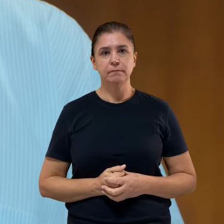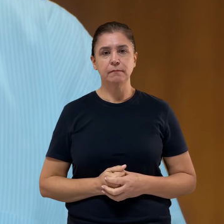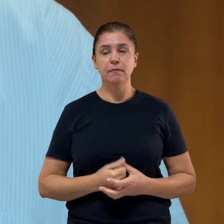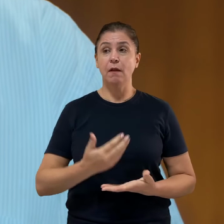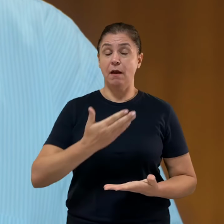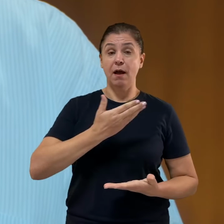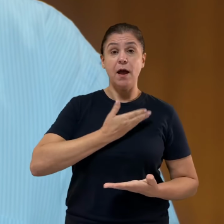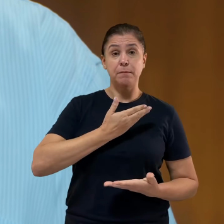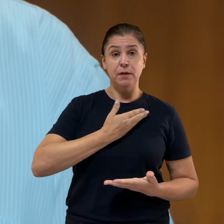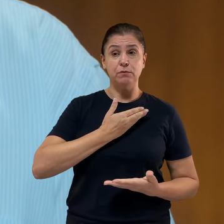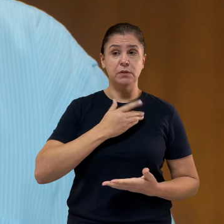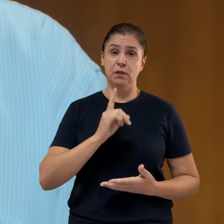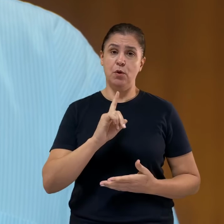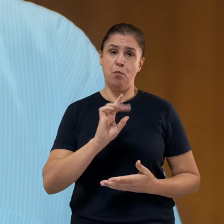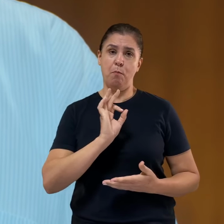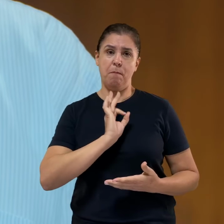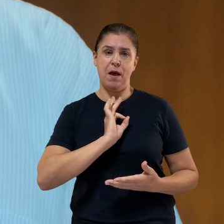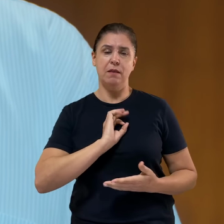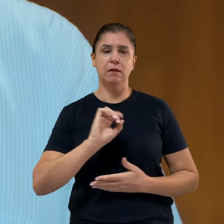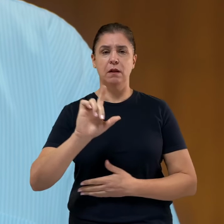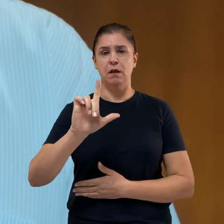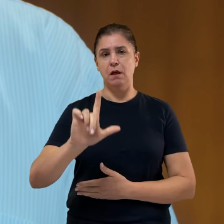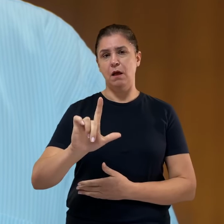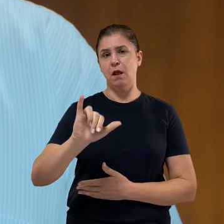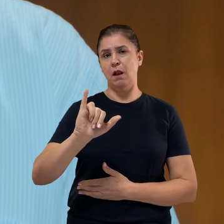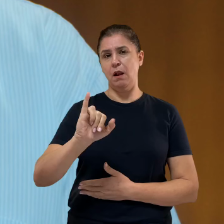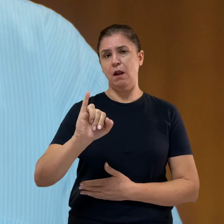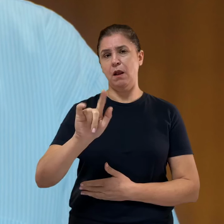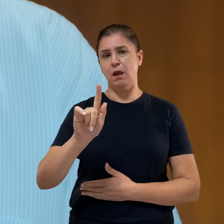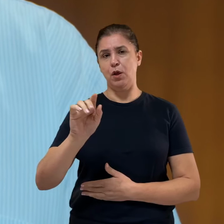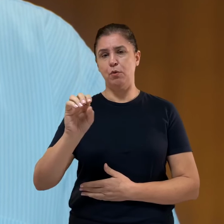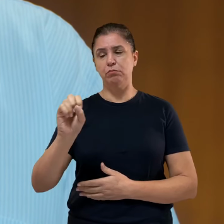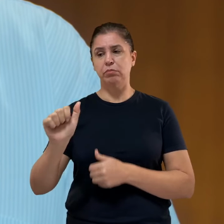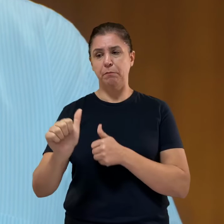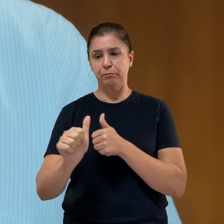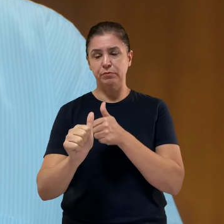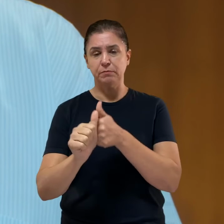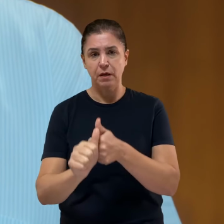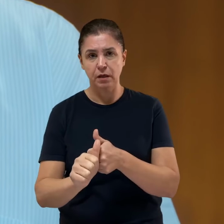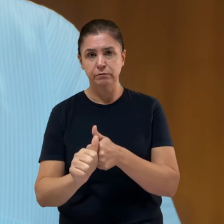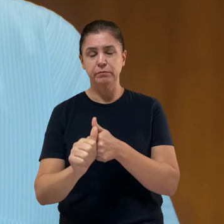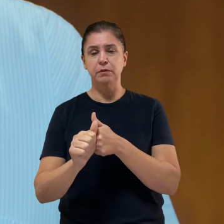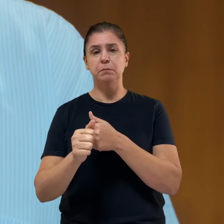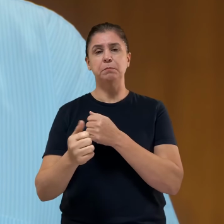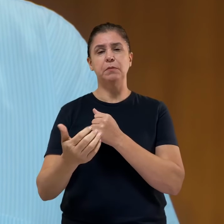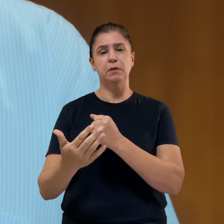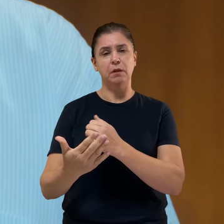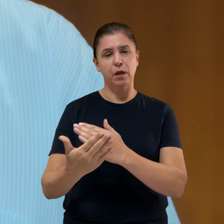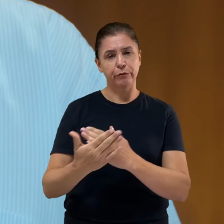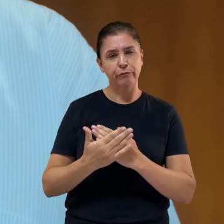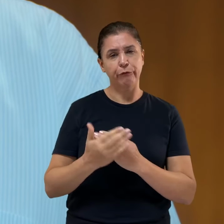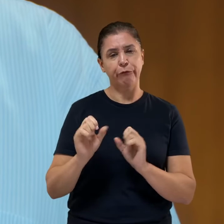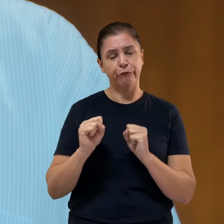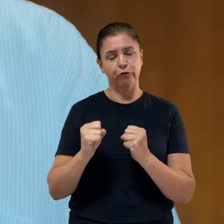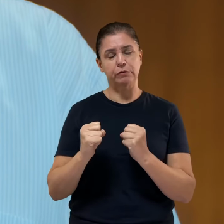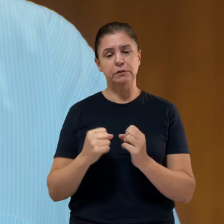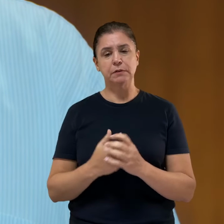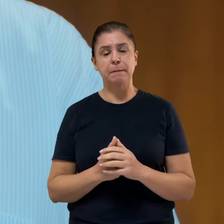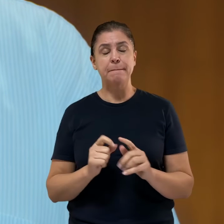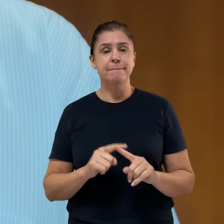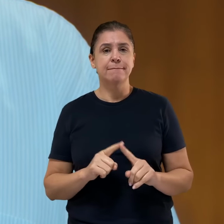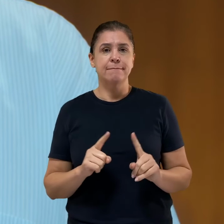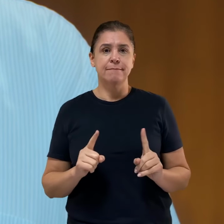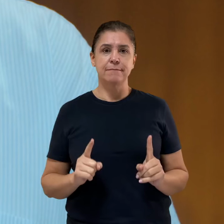Amigos leigos, leigos que se aproximaram, que estiveram ali, mas